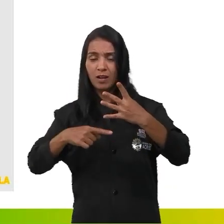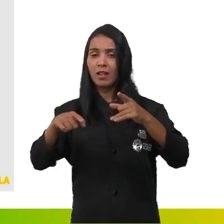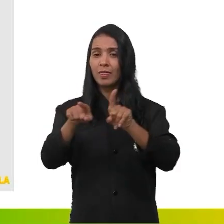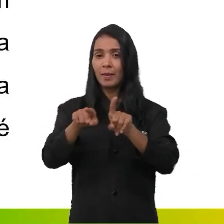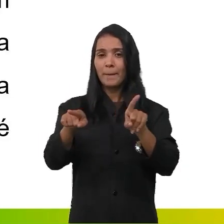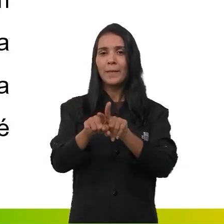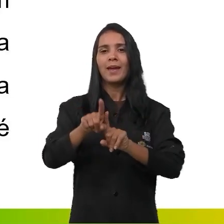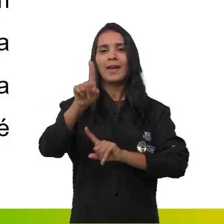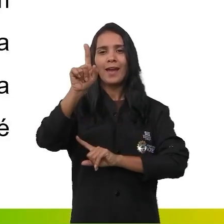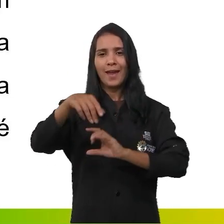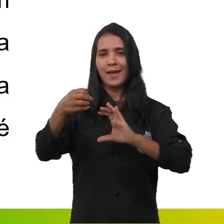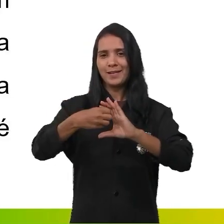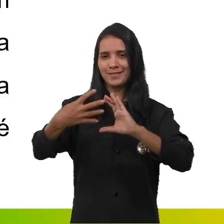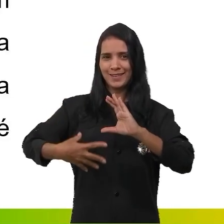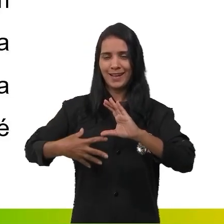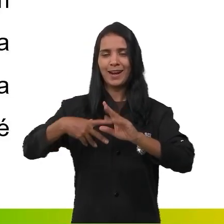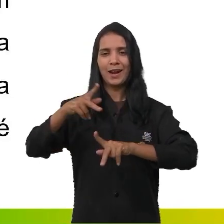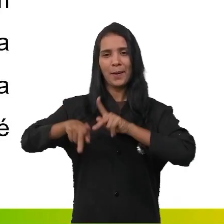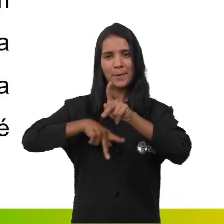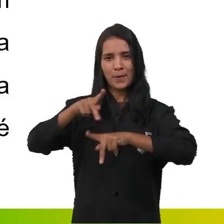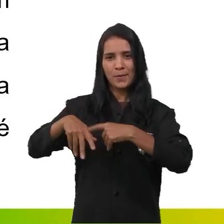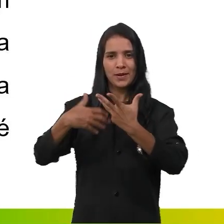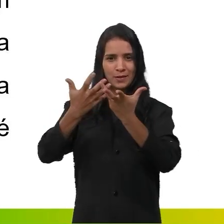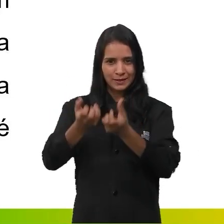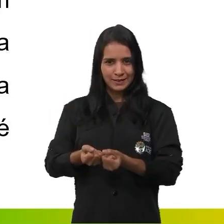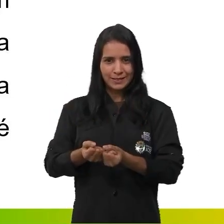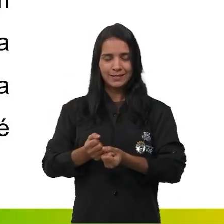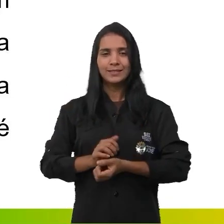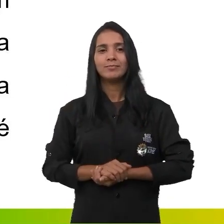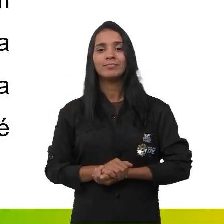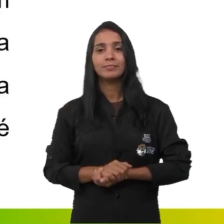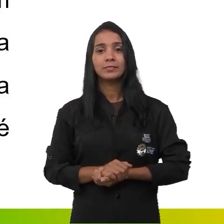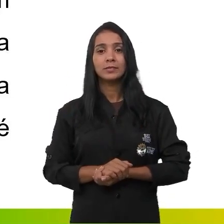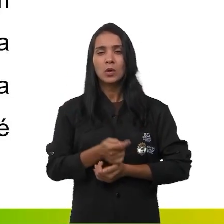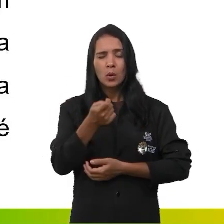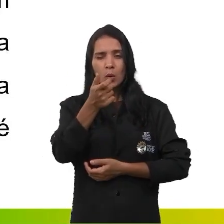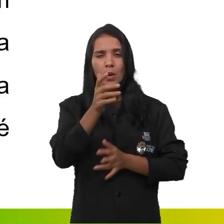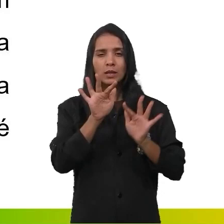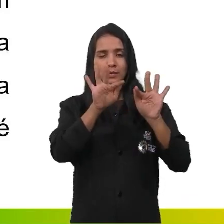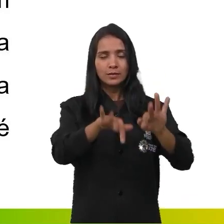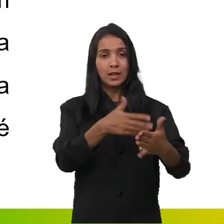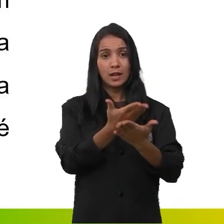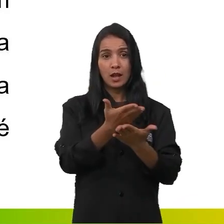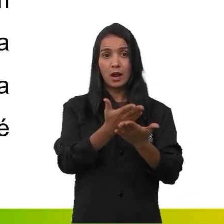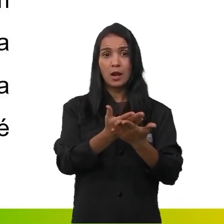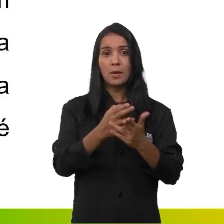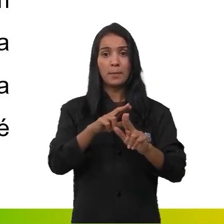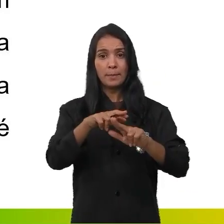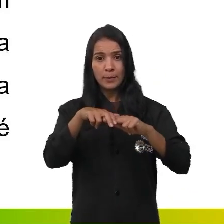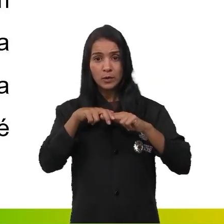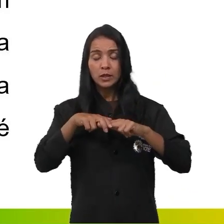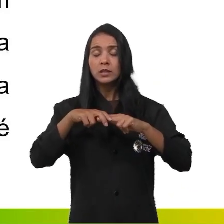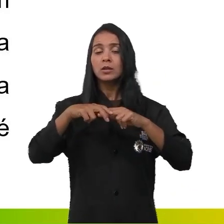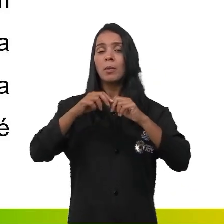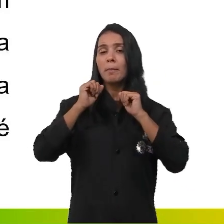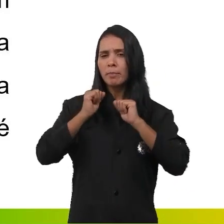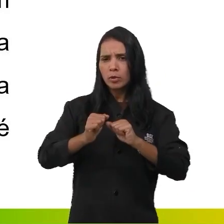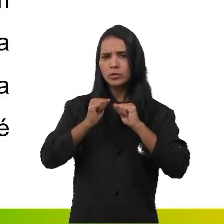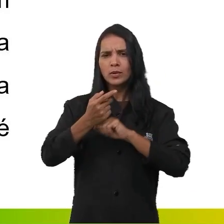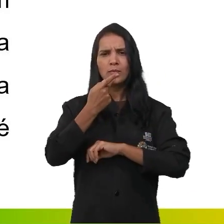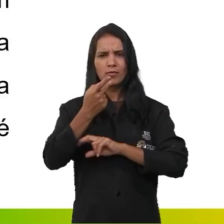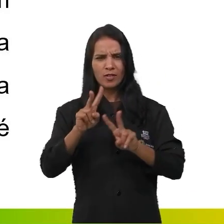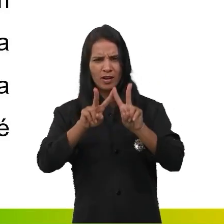Latina. Para concluir a nossa aula, eu gostaria de dizer que nós podemos falar em populismo nos dias de